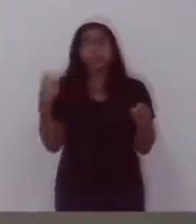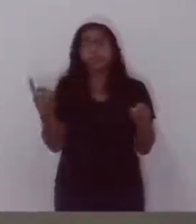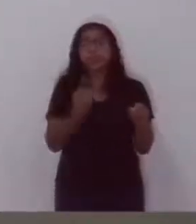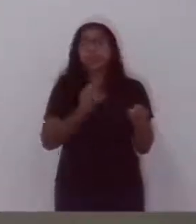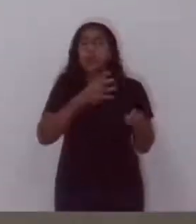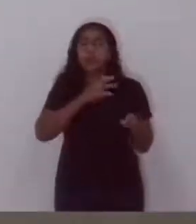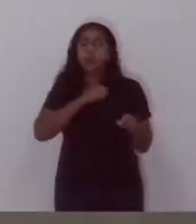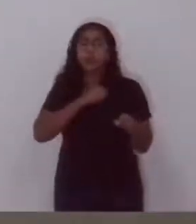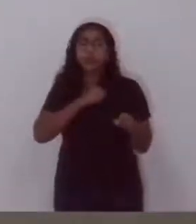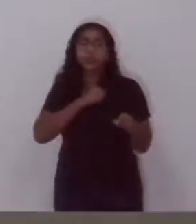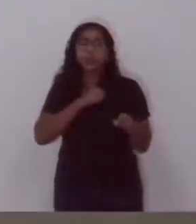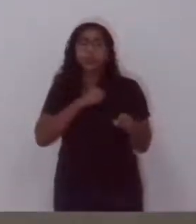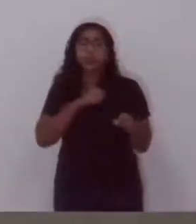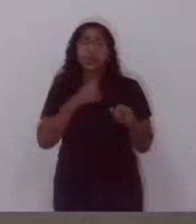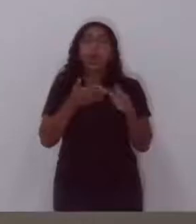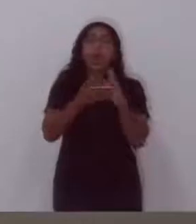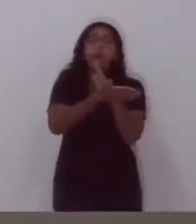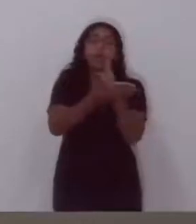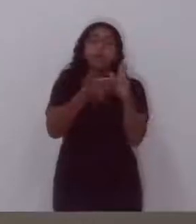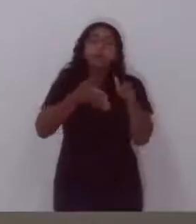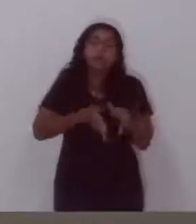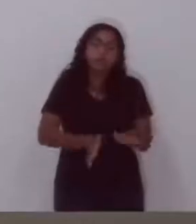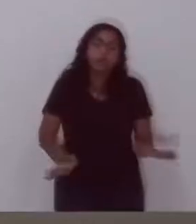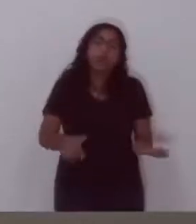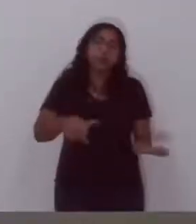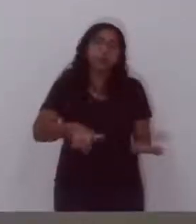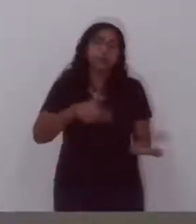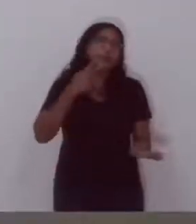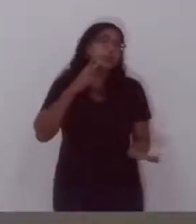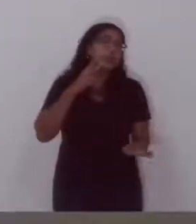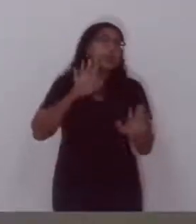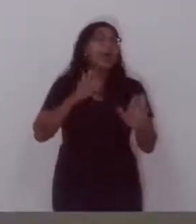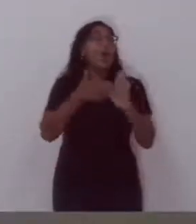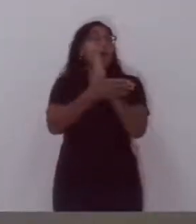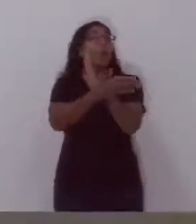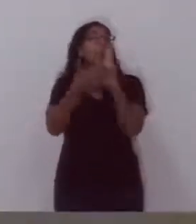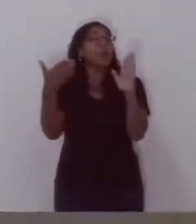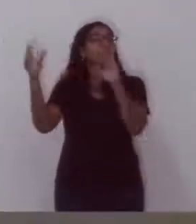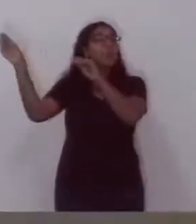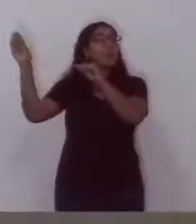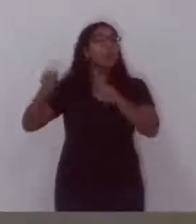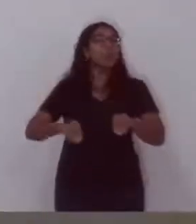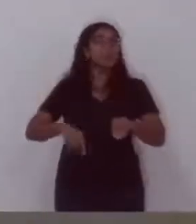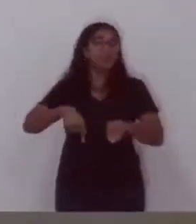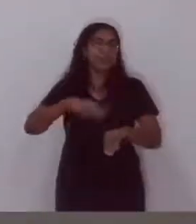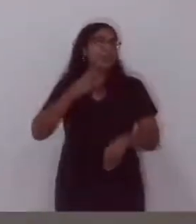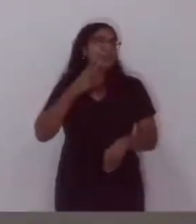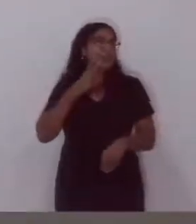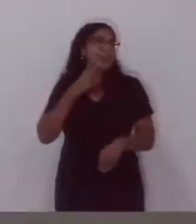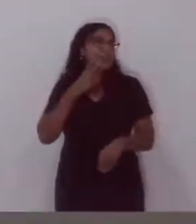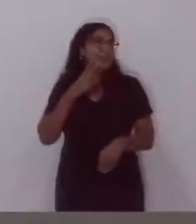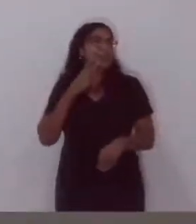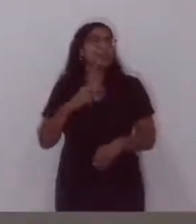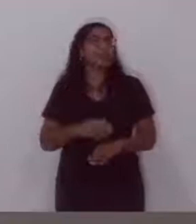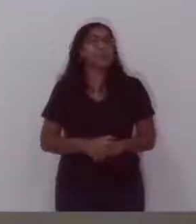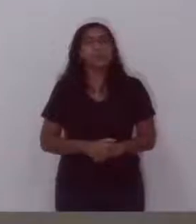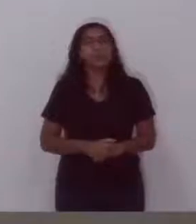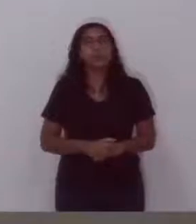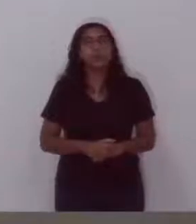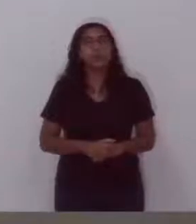aqui, como o Edson Ruiz e outras tantas, mas outras pessoas também que escolheram Vinhedo para viver. Né? E eu